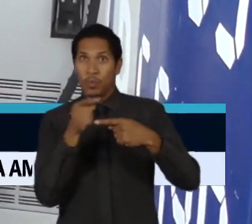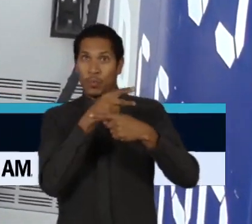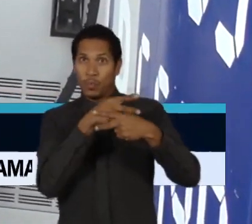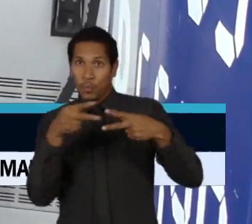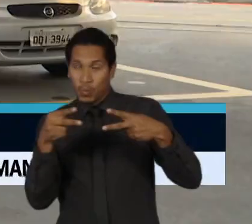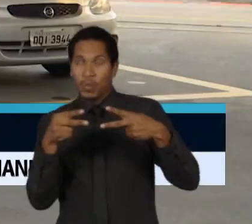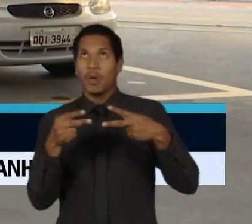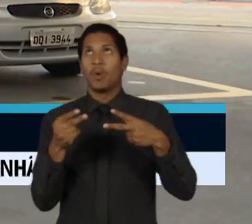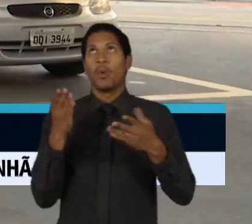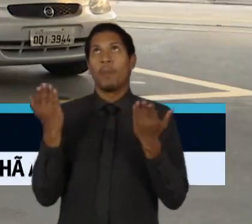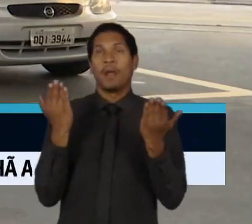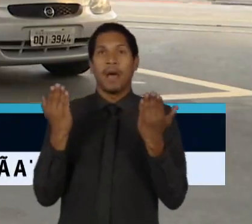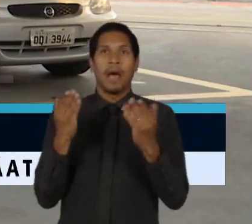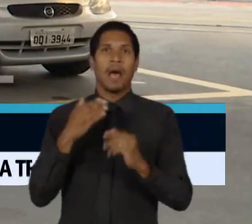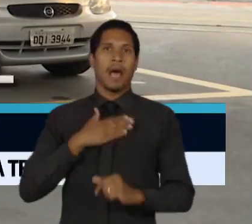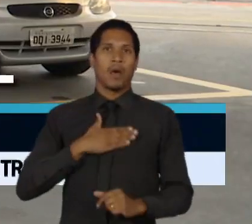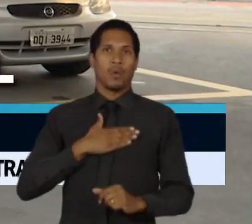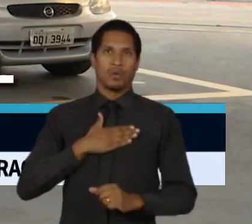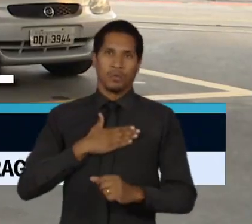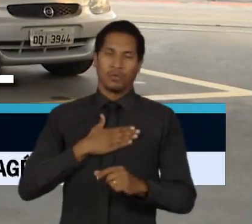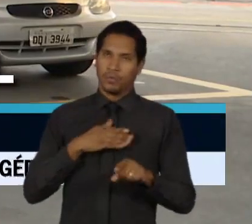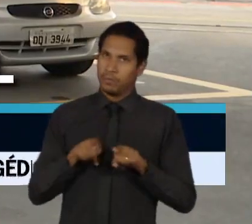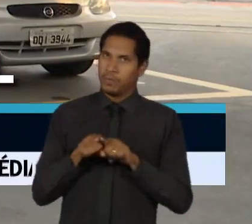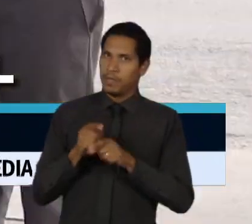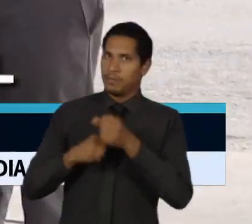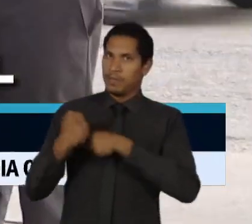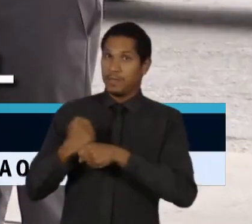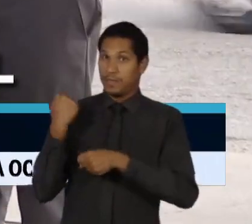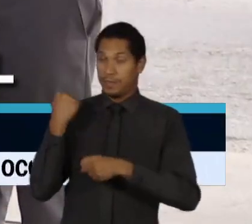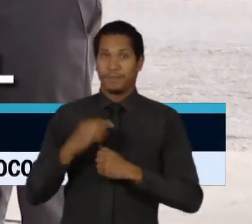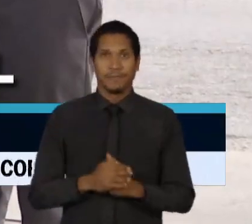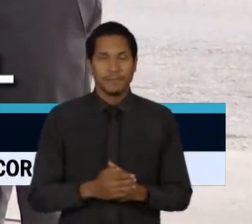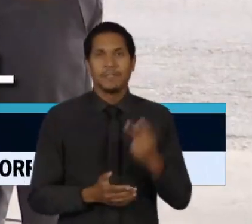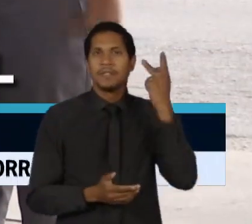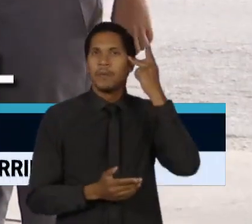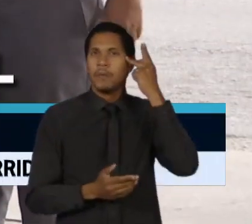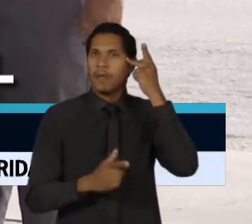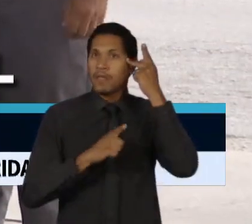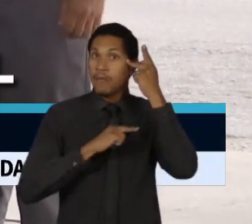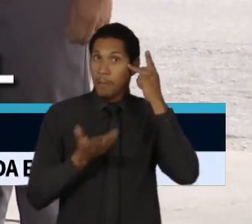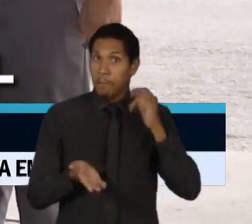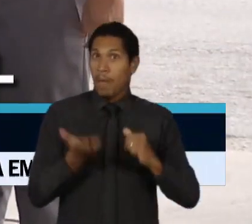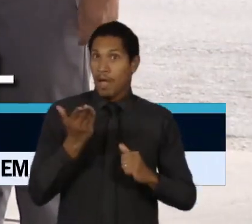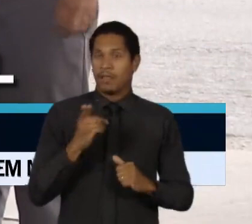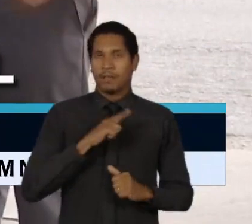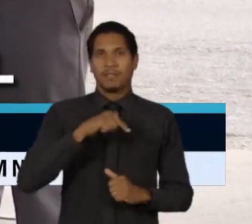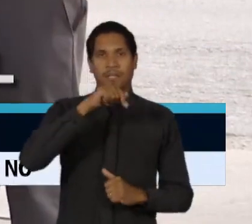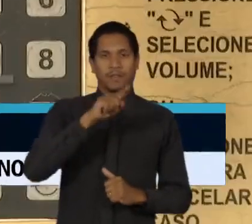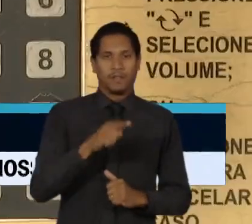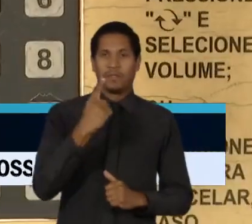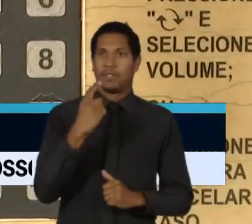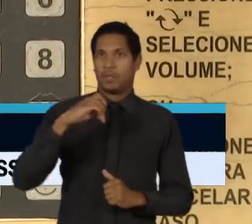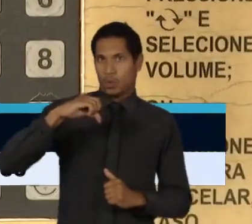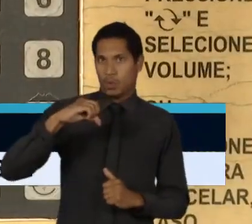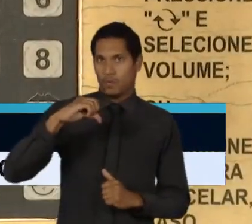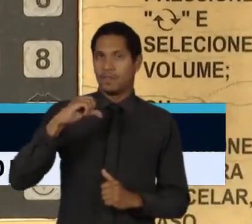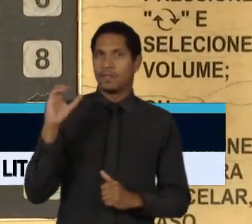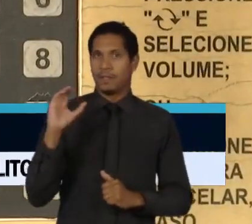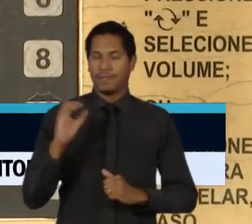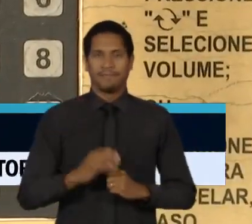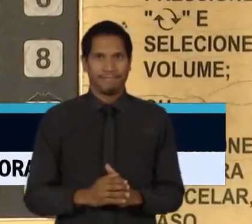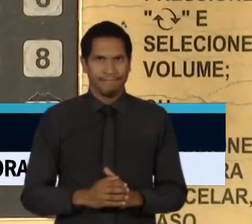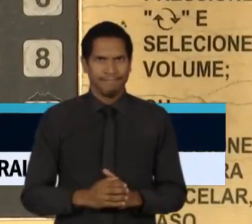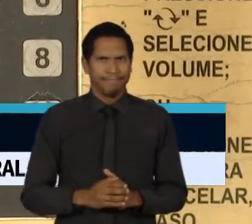do ano passado. São Paulo é o estado com o valor mais alto, mais de R$ 7,00 por litro na capital paulista. Curiosamente,